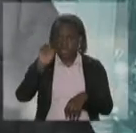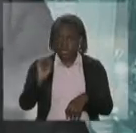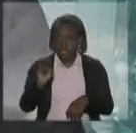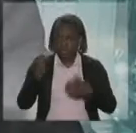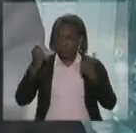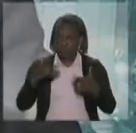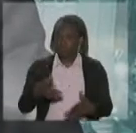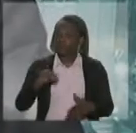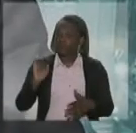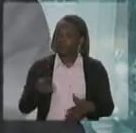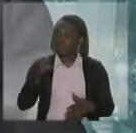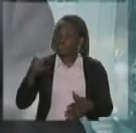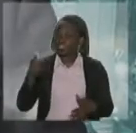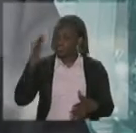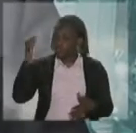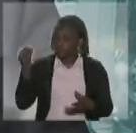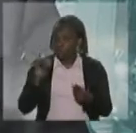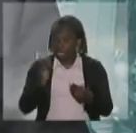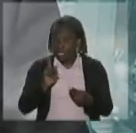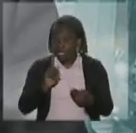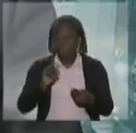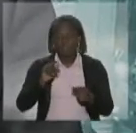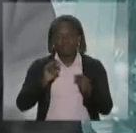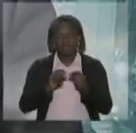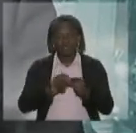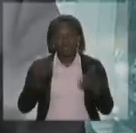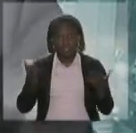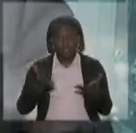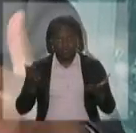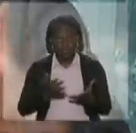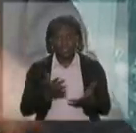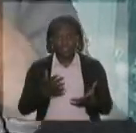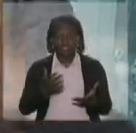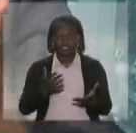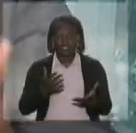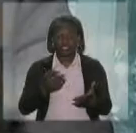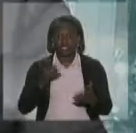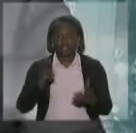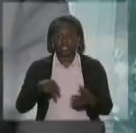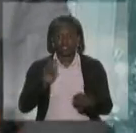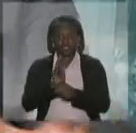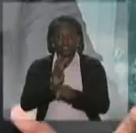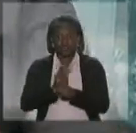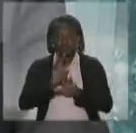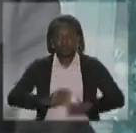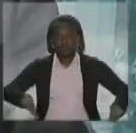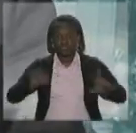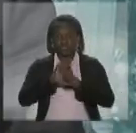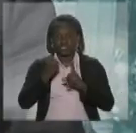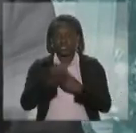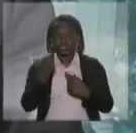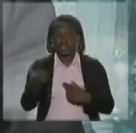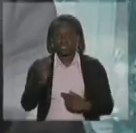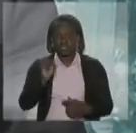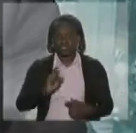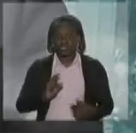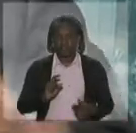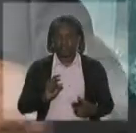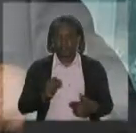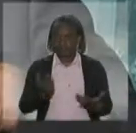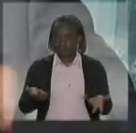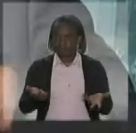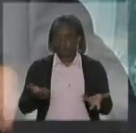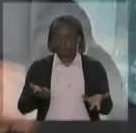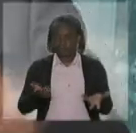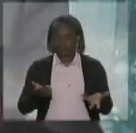impopularidade para fazer agora aquilo que representa algo que a sociedade não aceita quer dizer